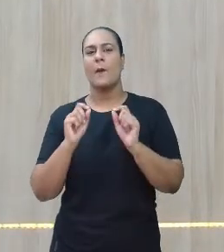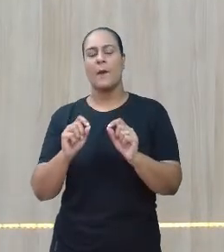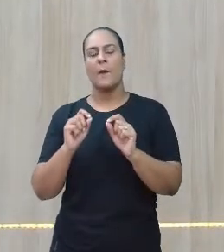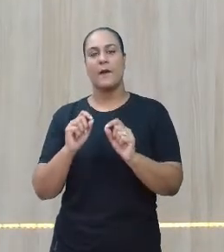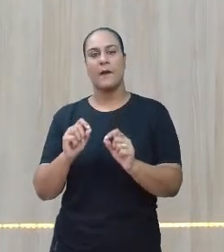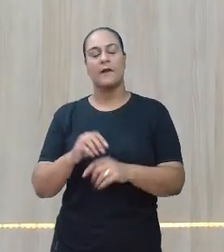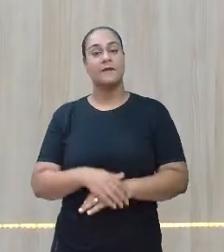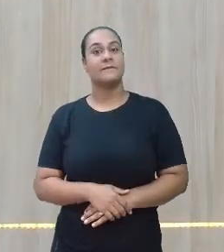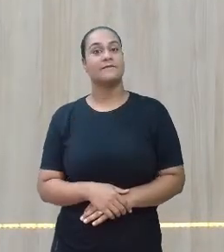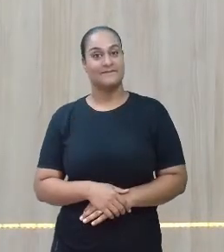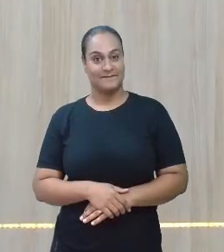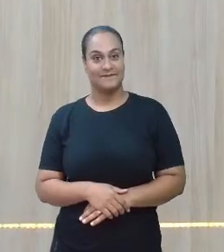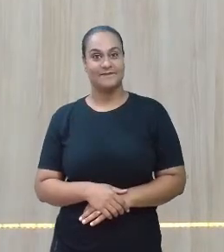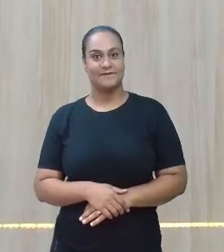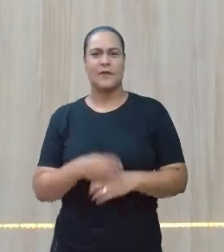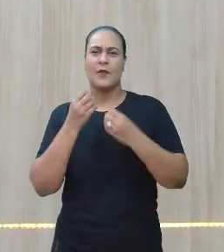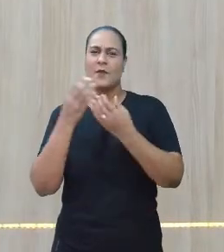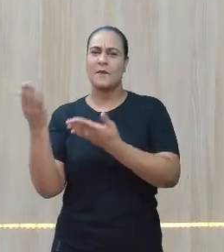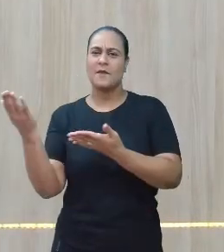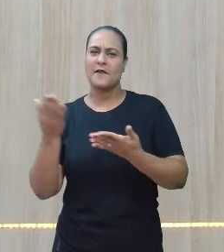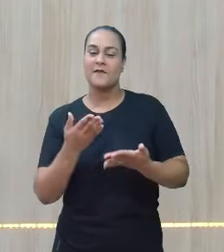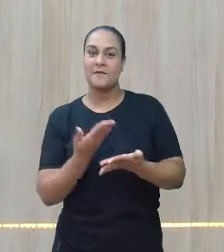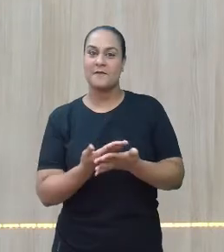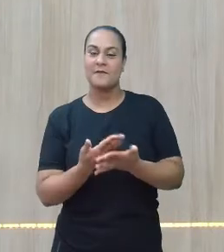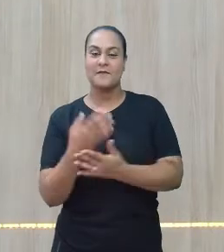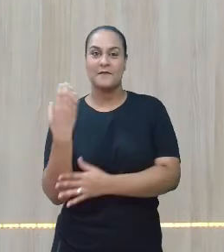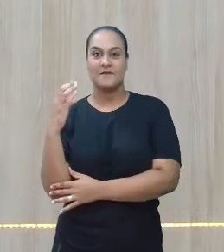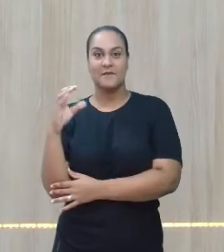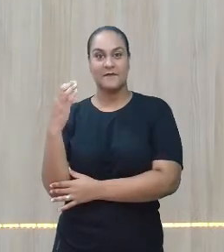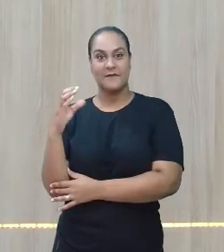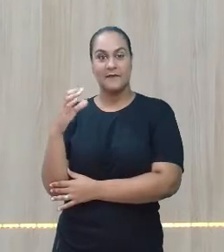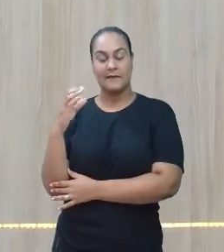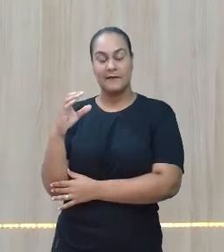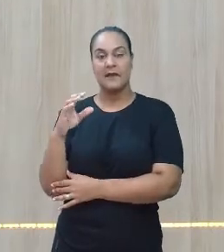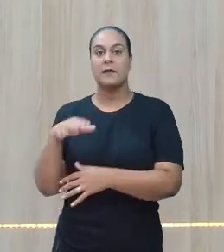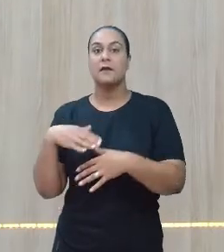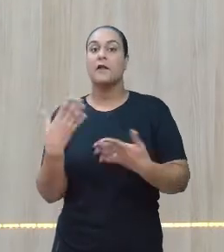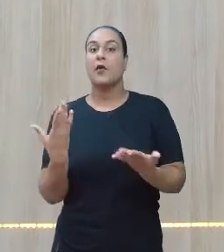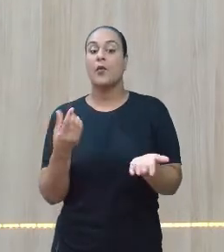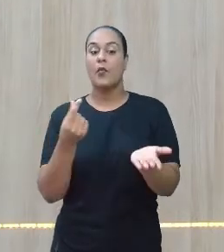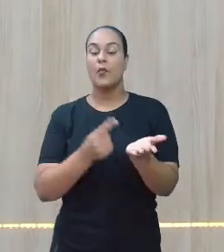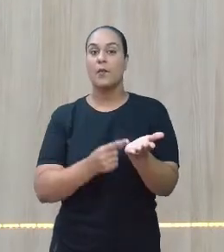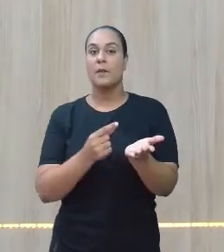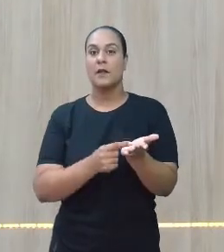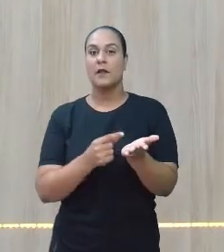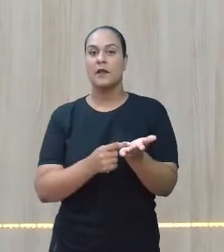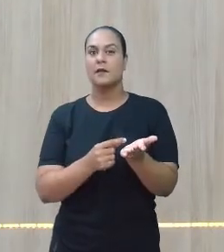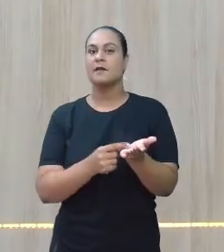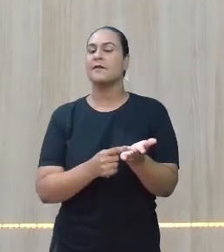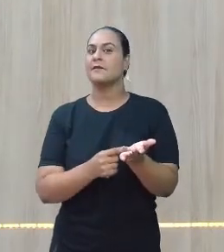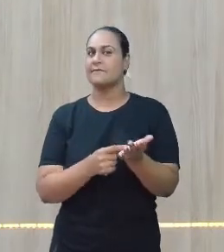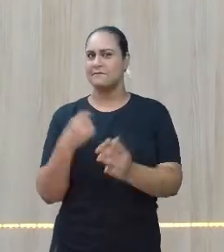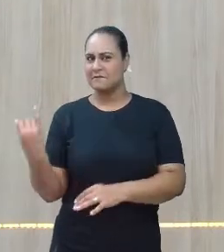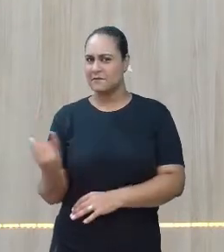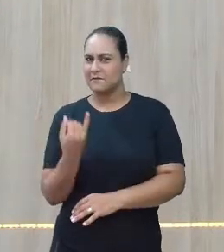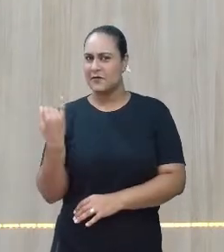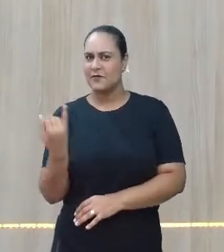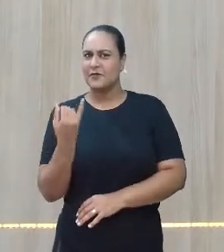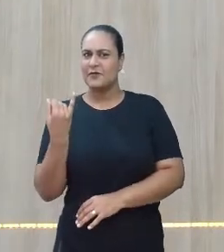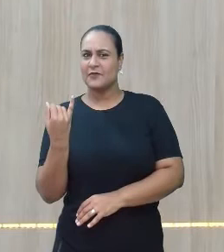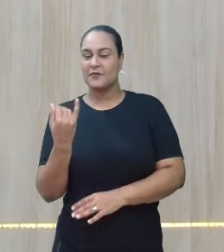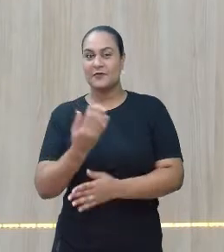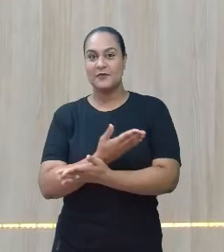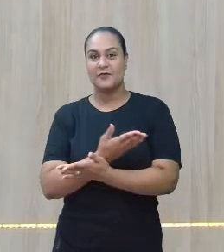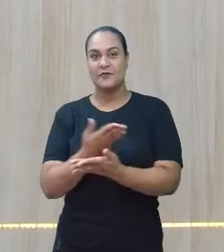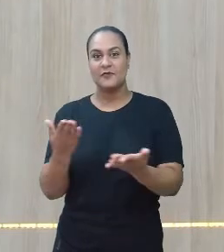que sejam todos bem-vindos à nossa aula de ciência, é a respeito do aplicativo, pessoal. É muito importante que